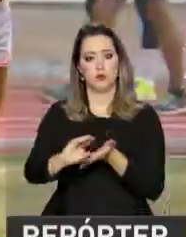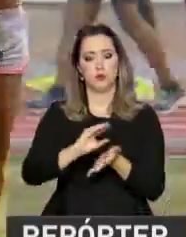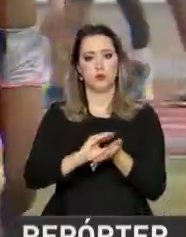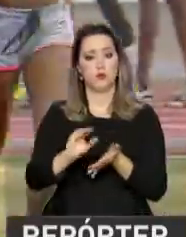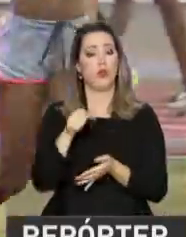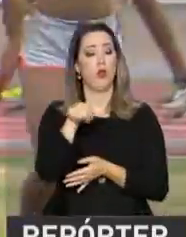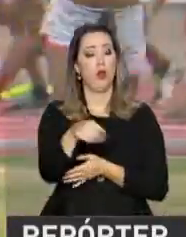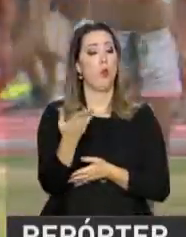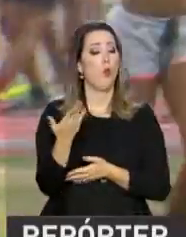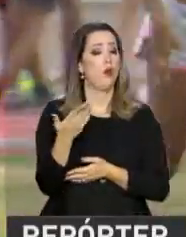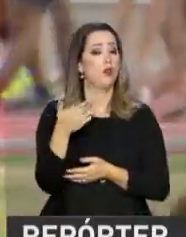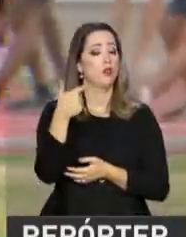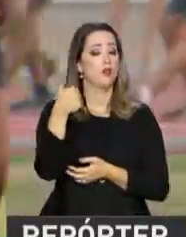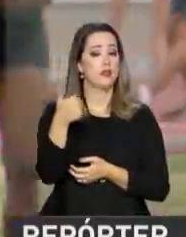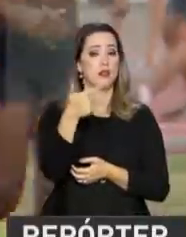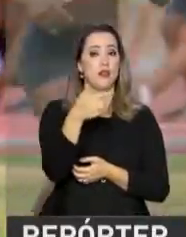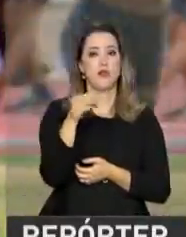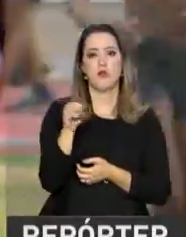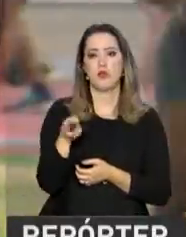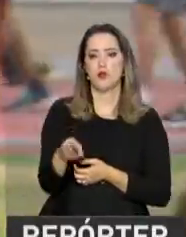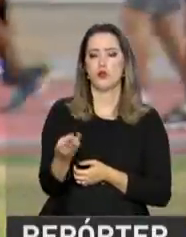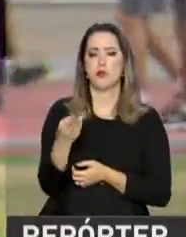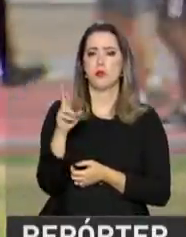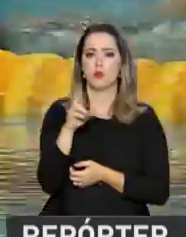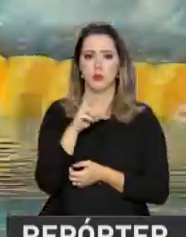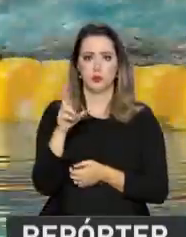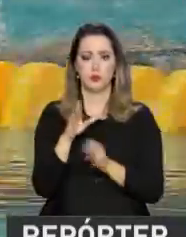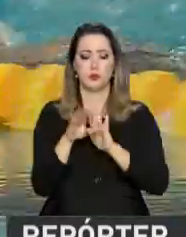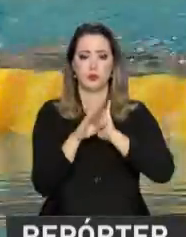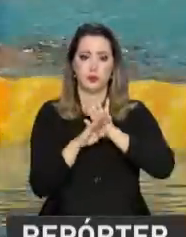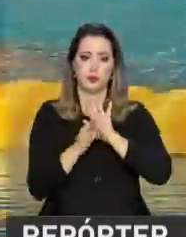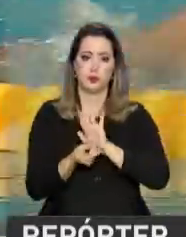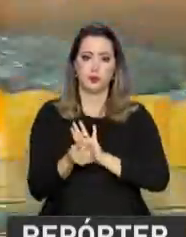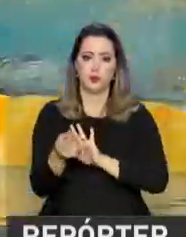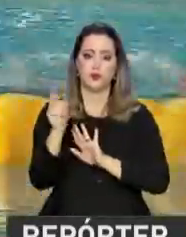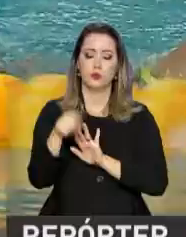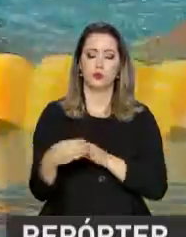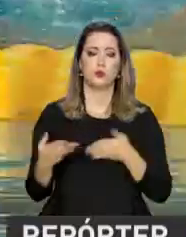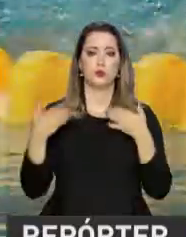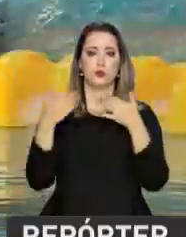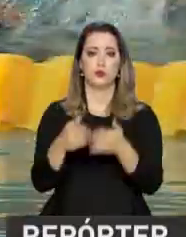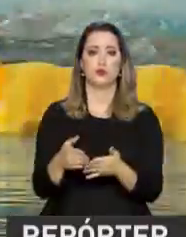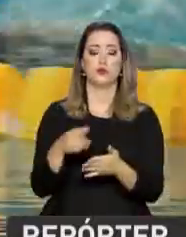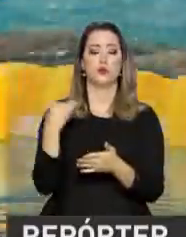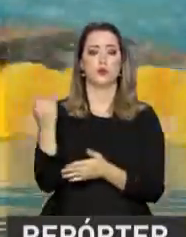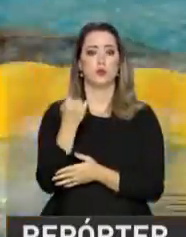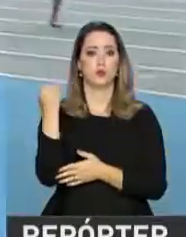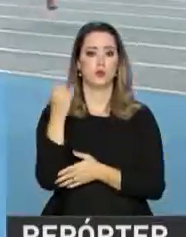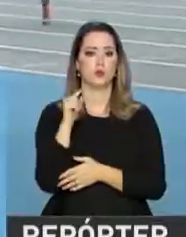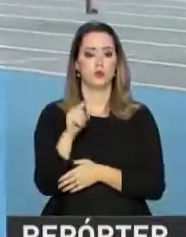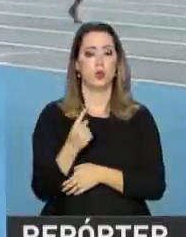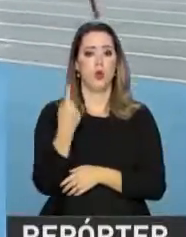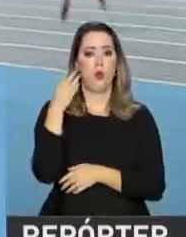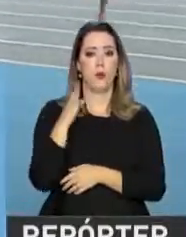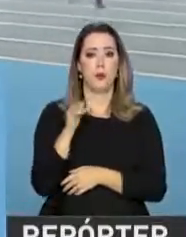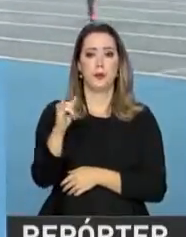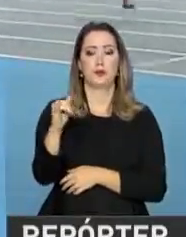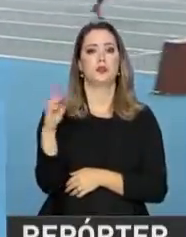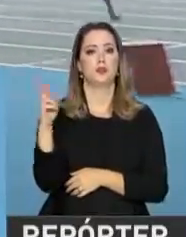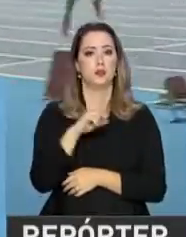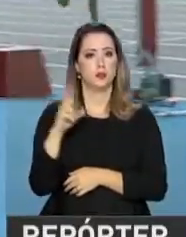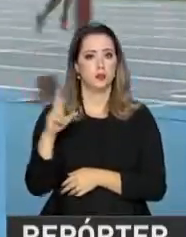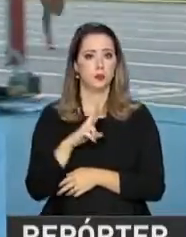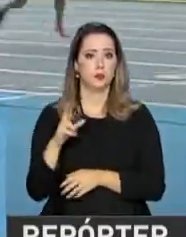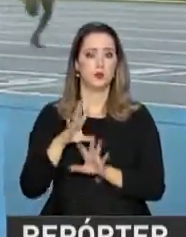cerca de 120 milhões de reais no programa verba que faz parte de um investimento ainda maior de 1 bilhão de reais